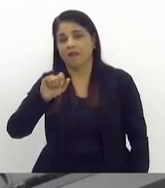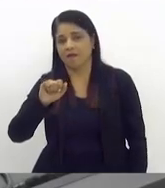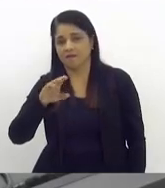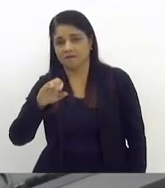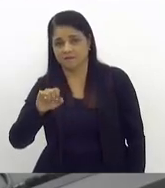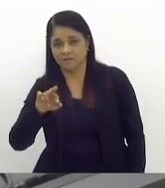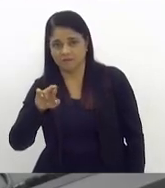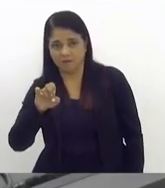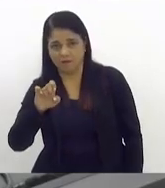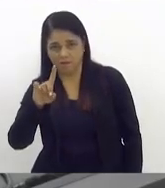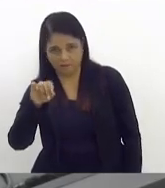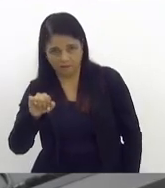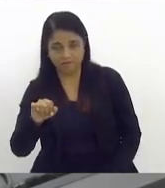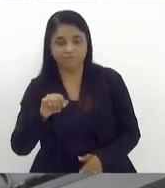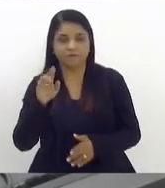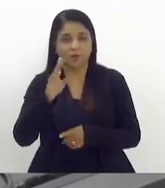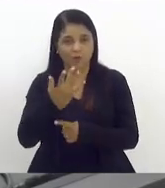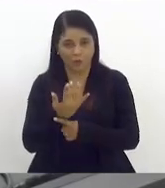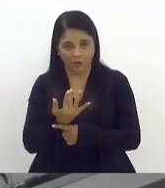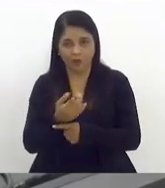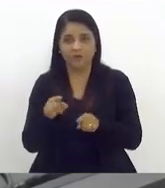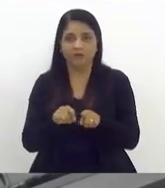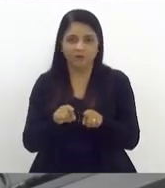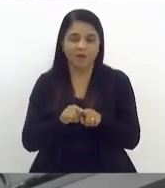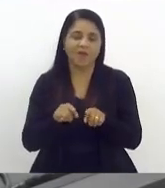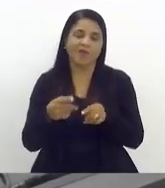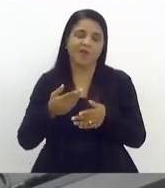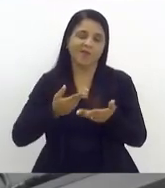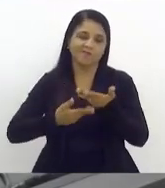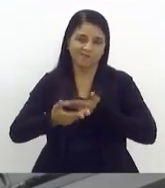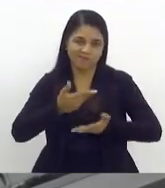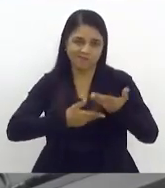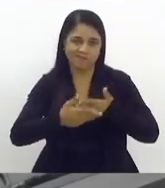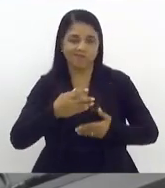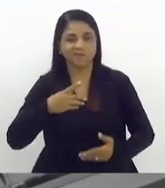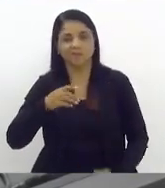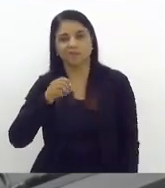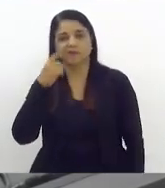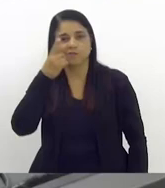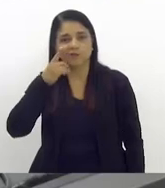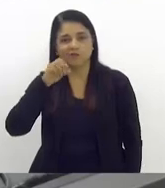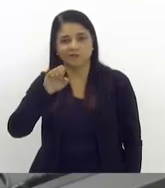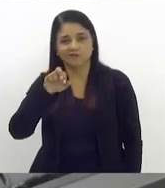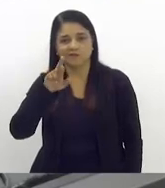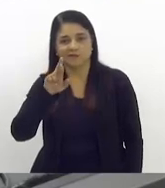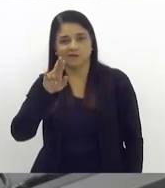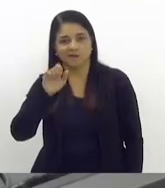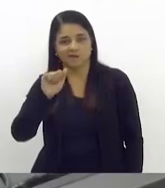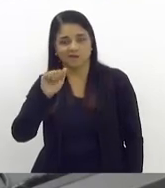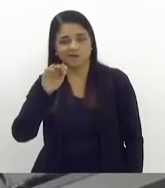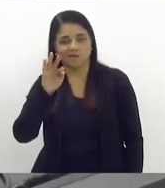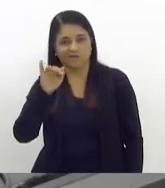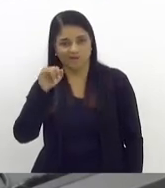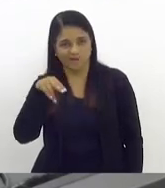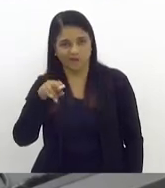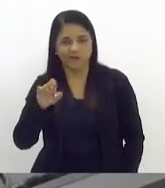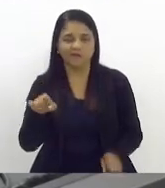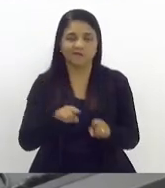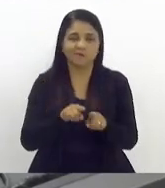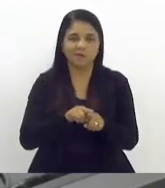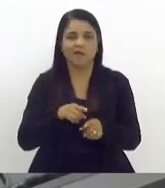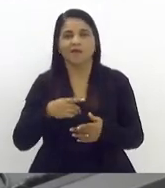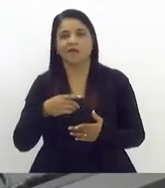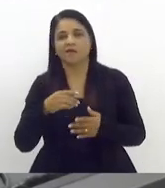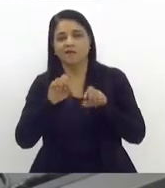é fundamental, e aí eu compartilho da tese do deputado Serafini, que eventuais parcerias público-privadas, sistema de